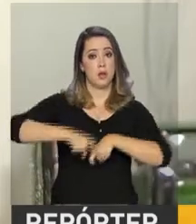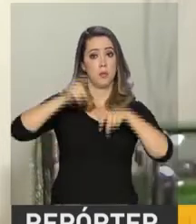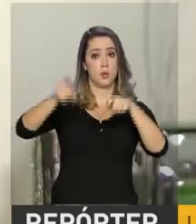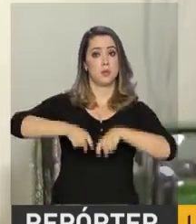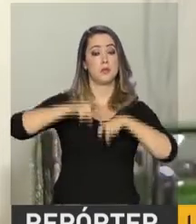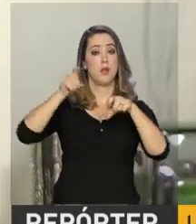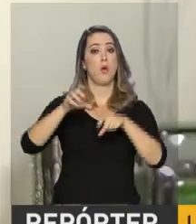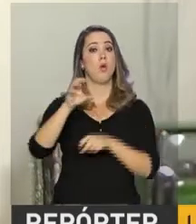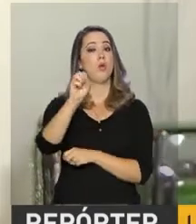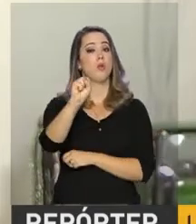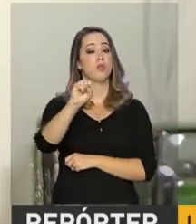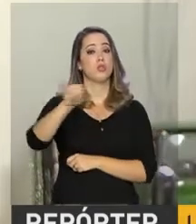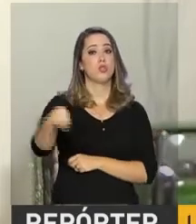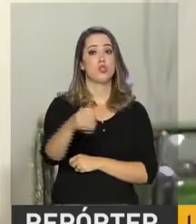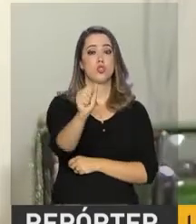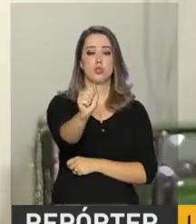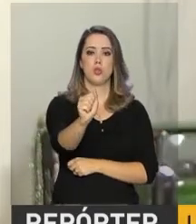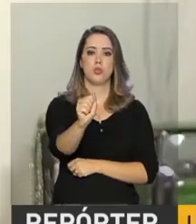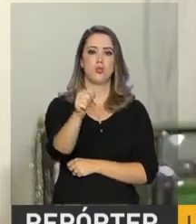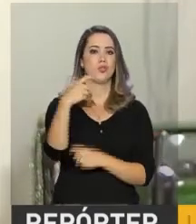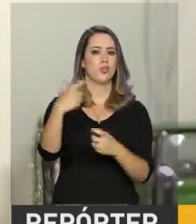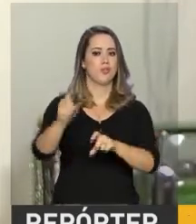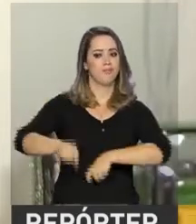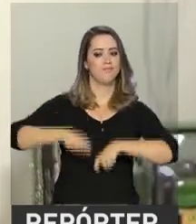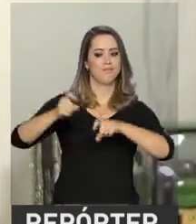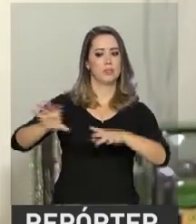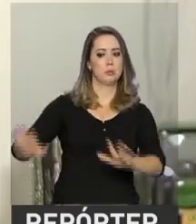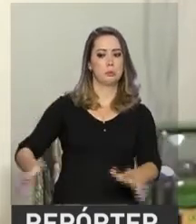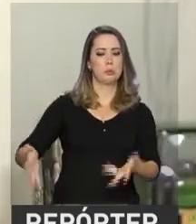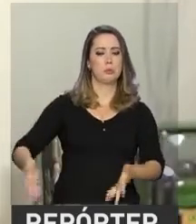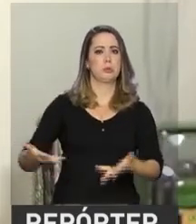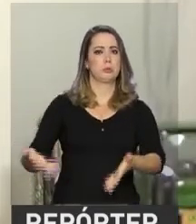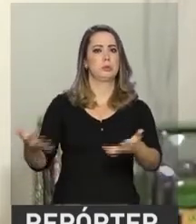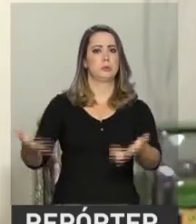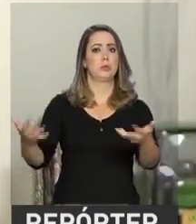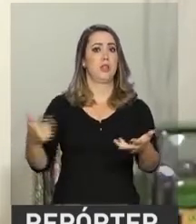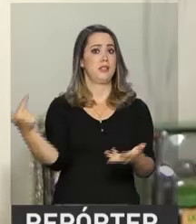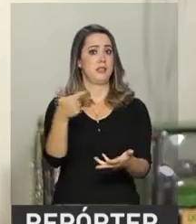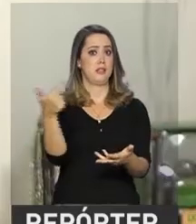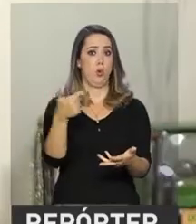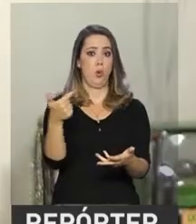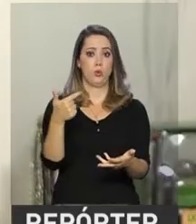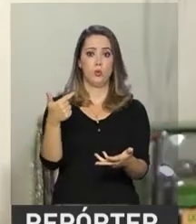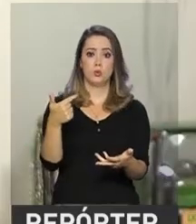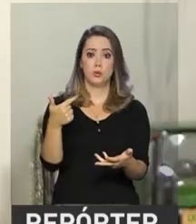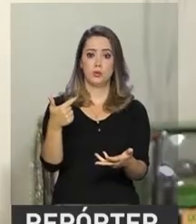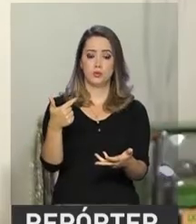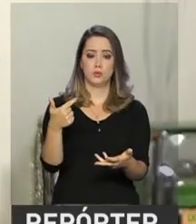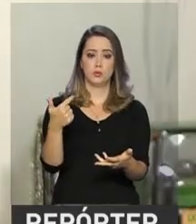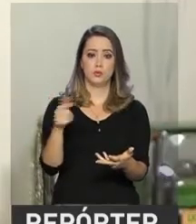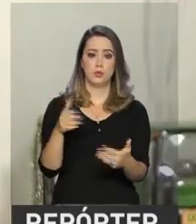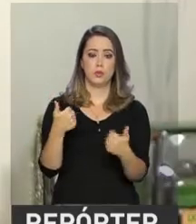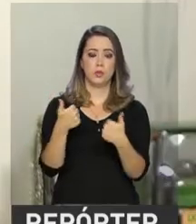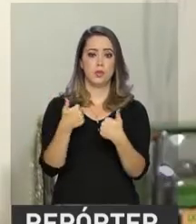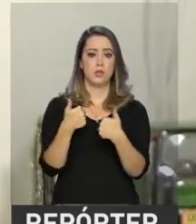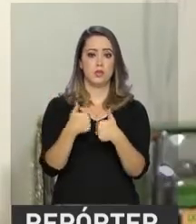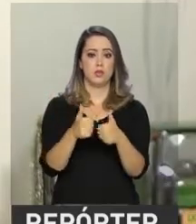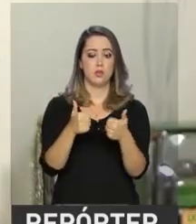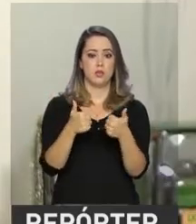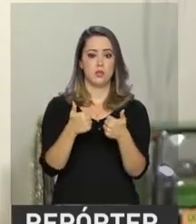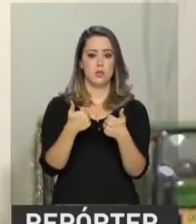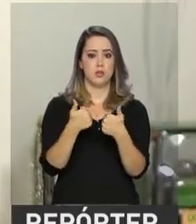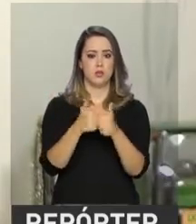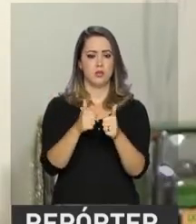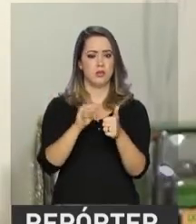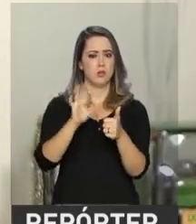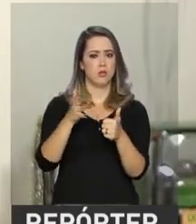soja na safra principal. Temos a segunda safra, que o carro forte, em torno